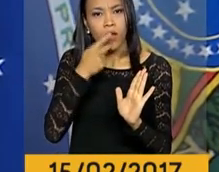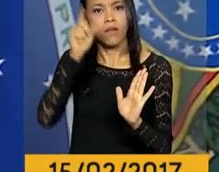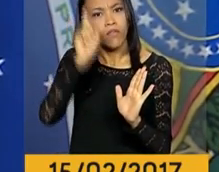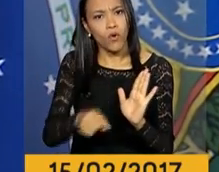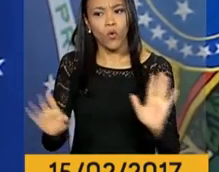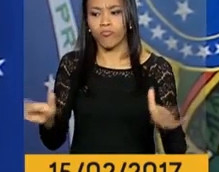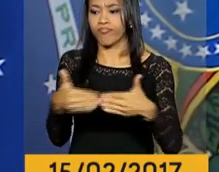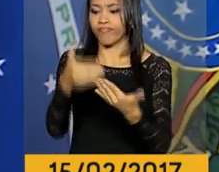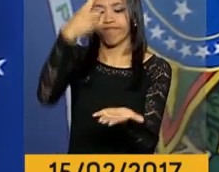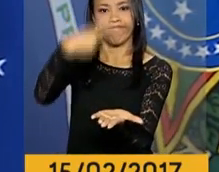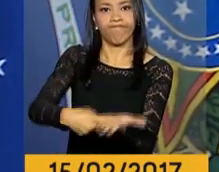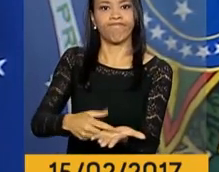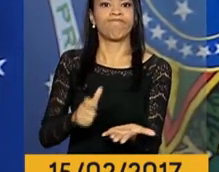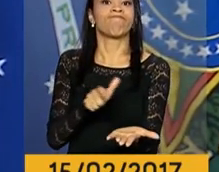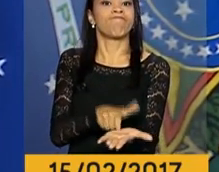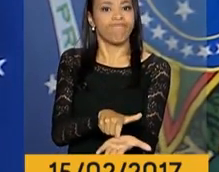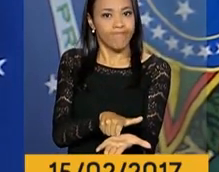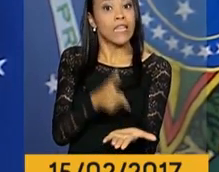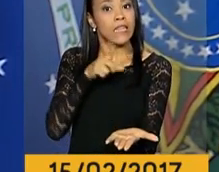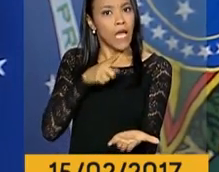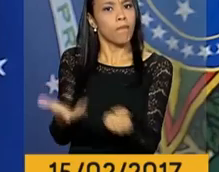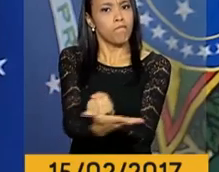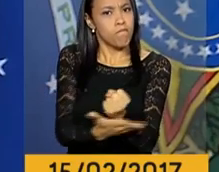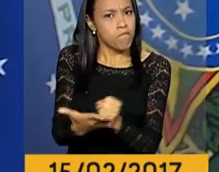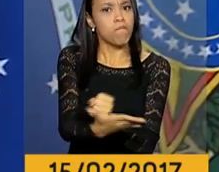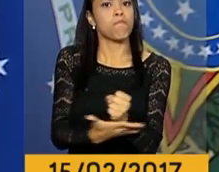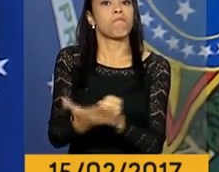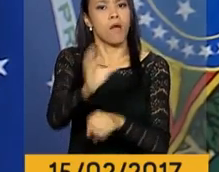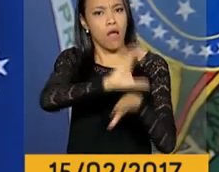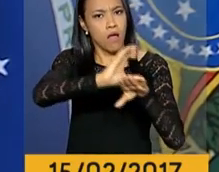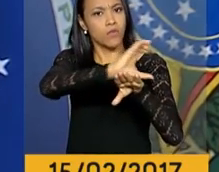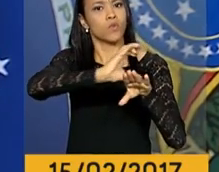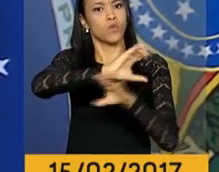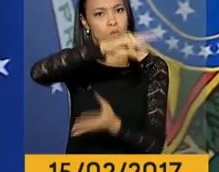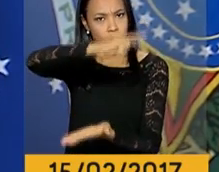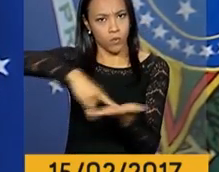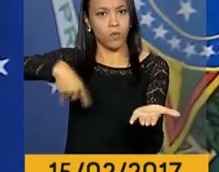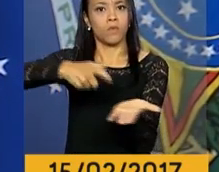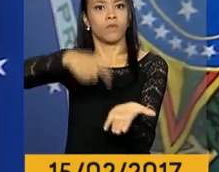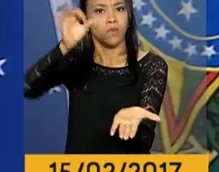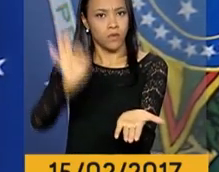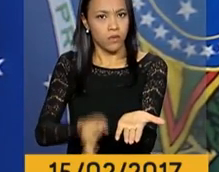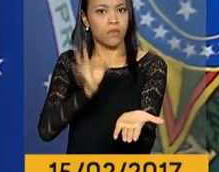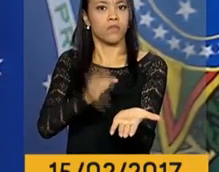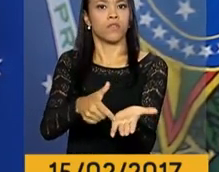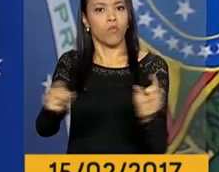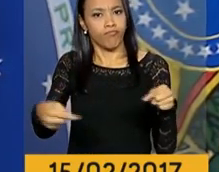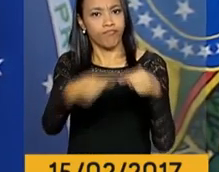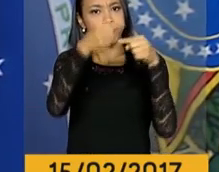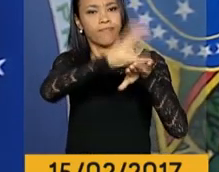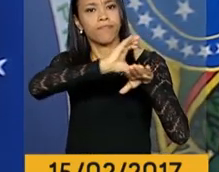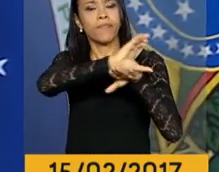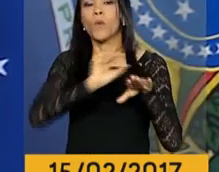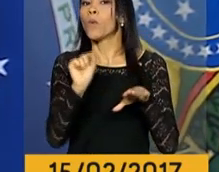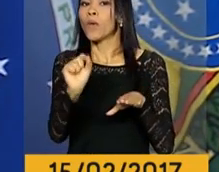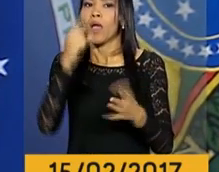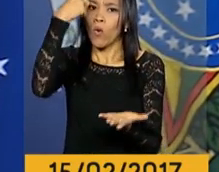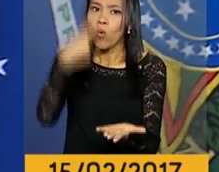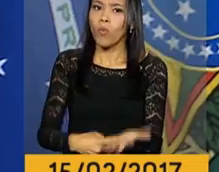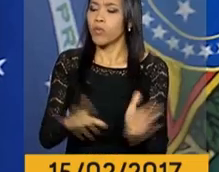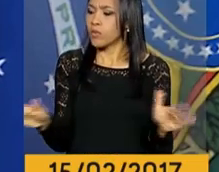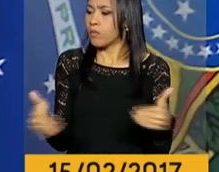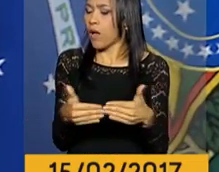acordado, ele já tem um pré-fundamento constitucional, que é o reconhecimento da própria Constituição dos acordos